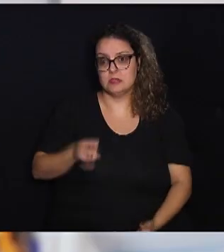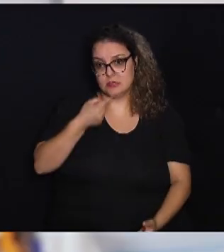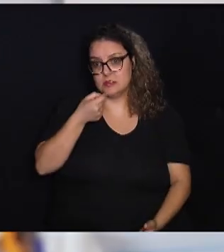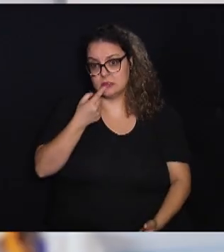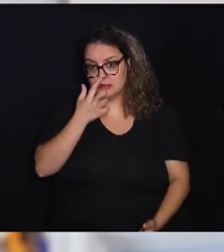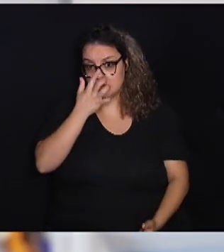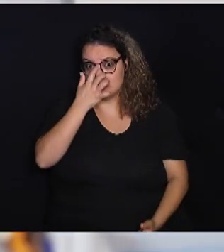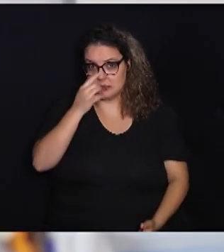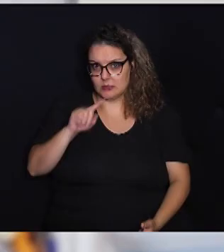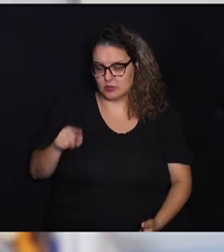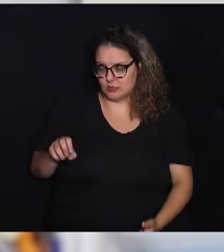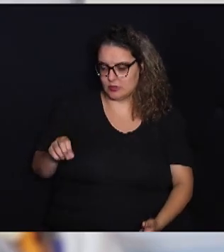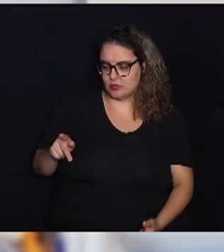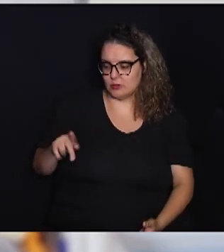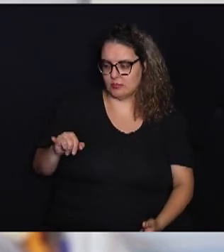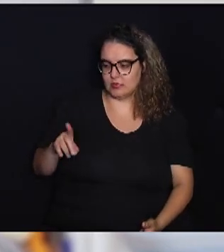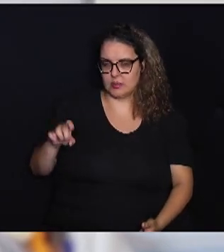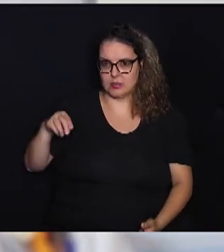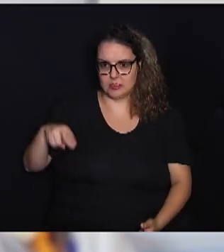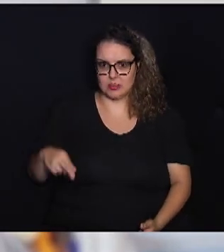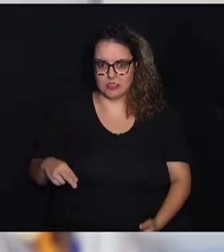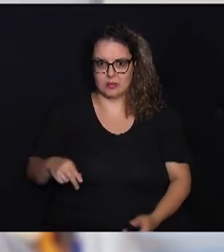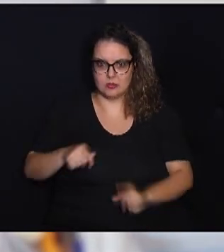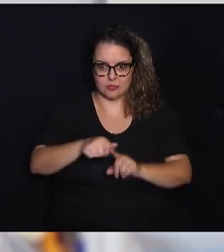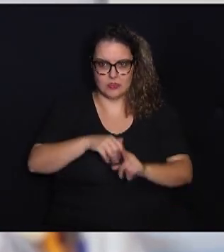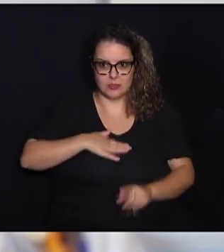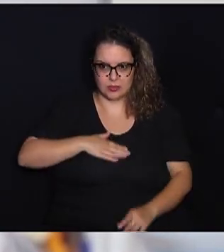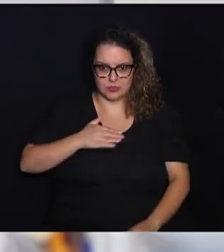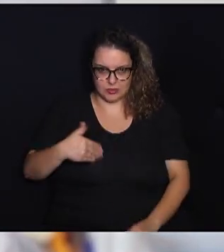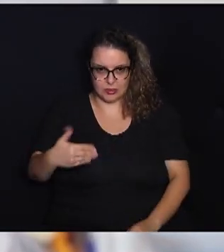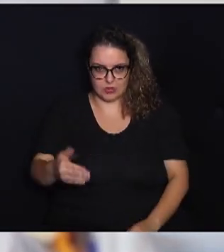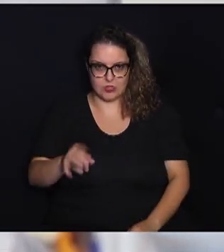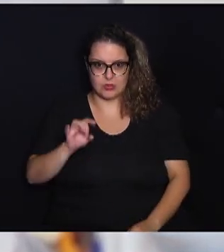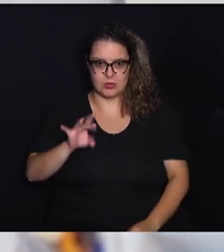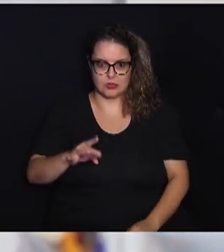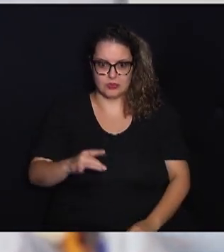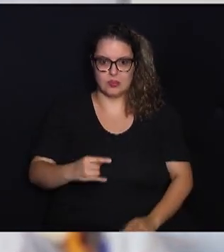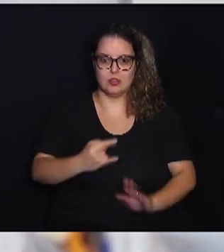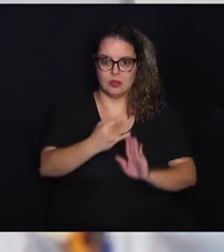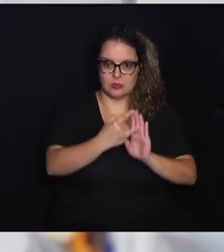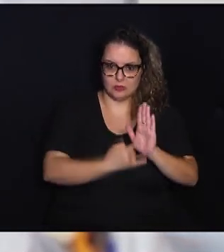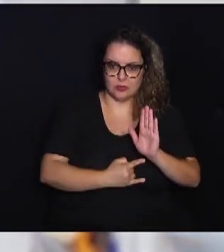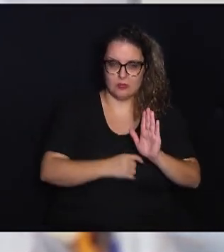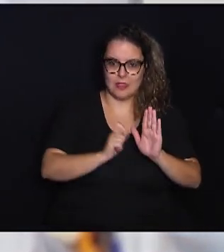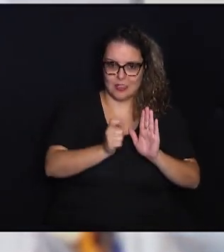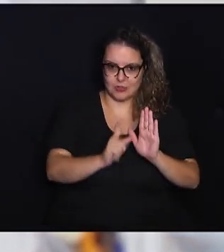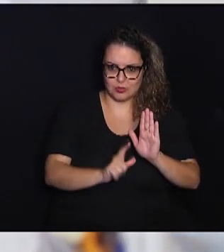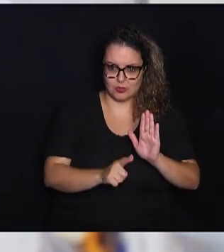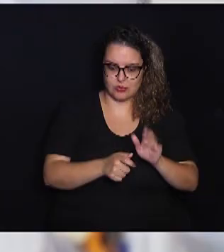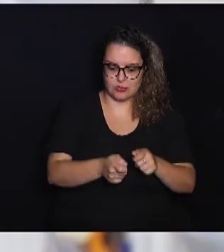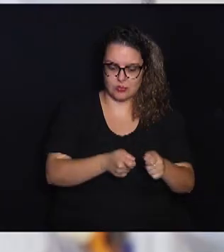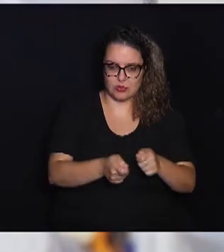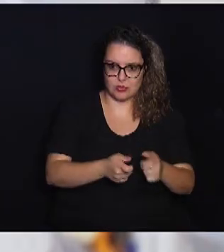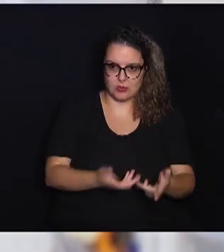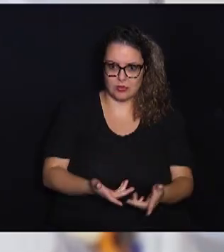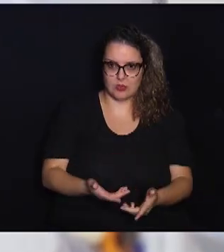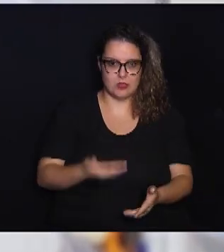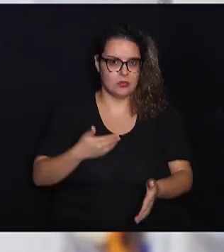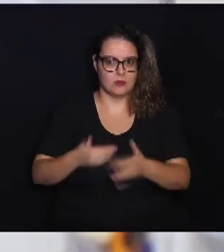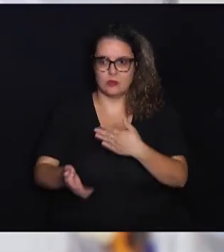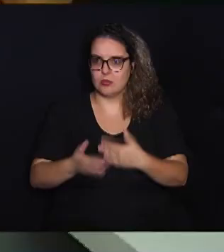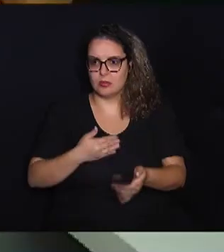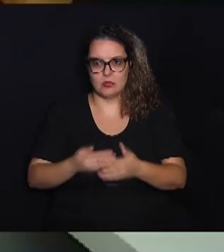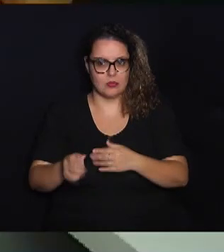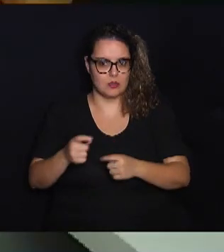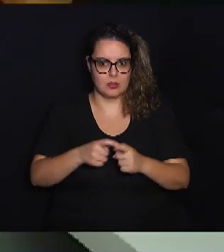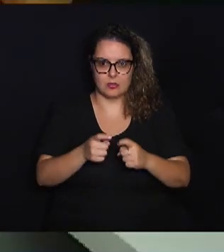o Zolpidem mesmo, a partir de agosto agora, só com receita azul, que é uma receita mais controlada, que você não consegue com qualquer médico, só